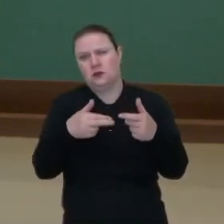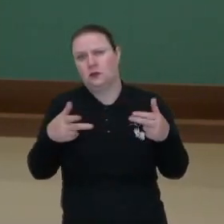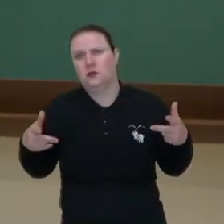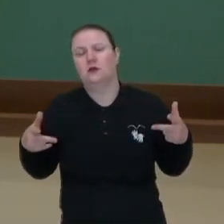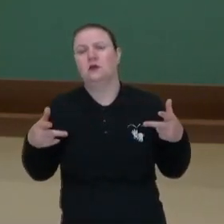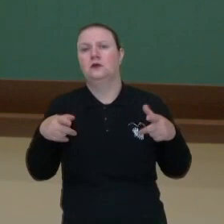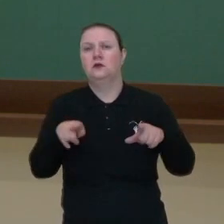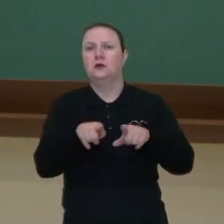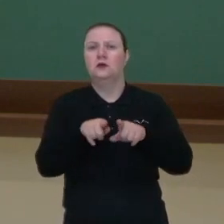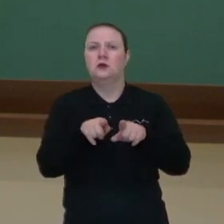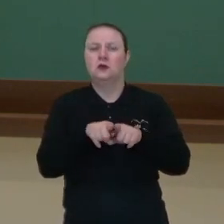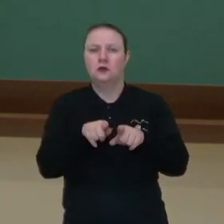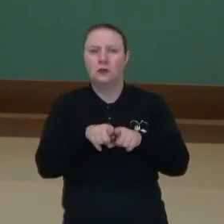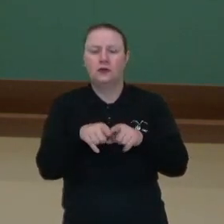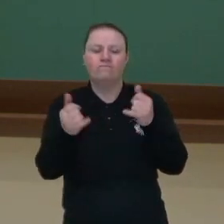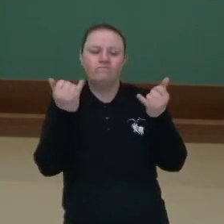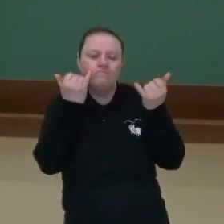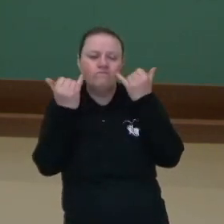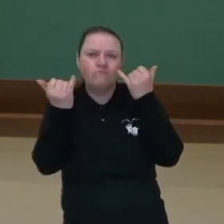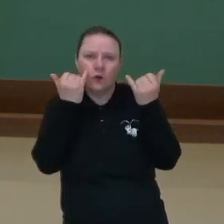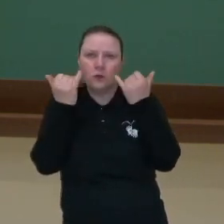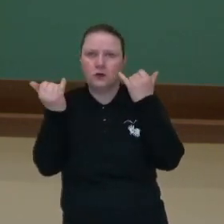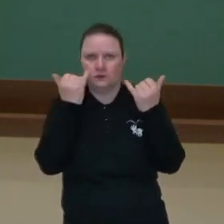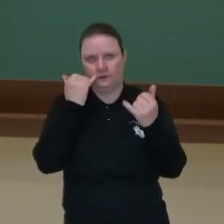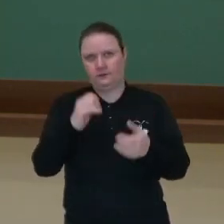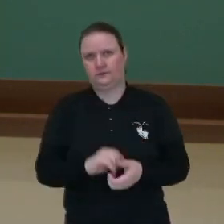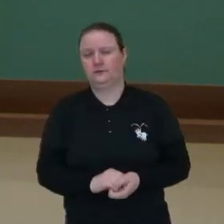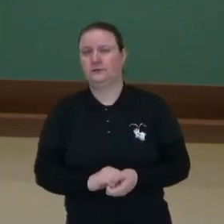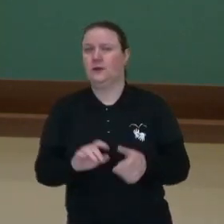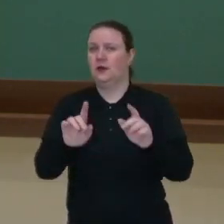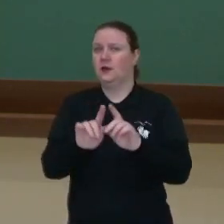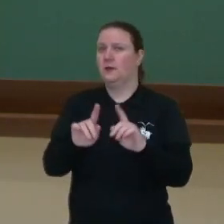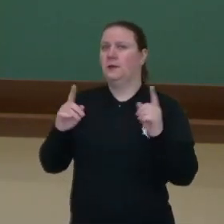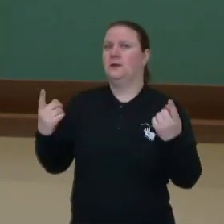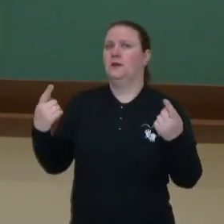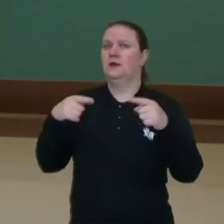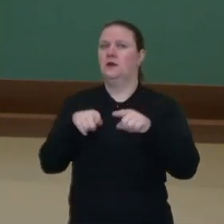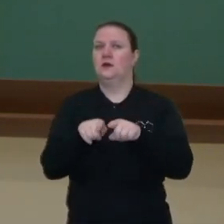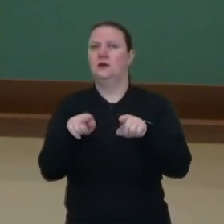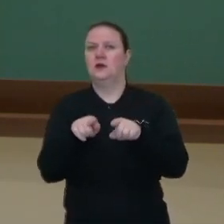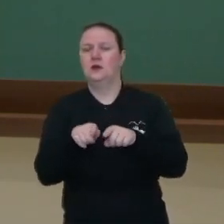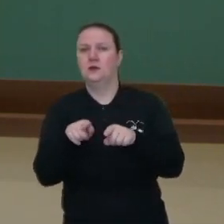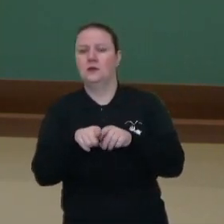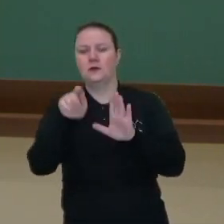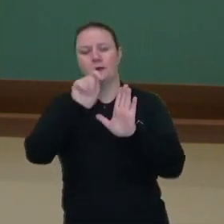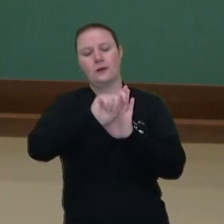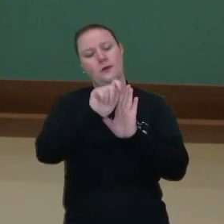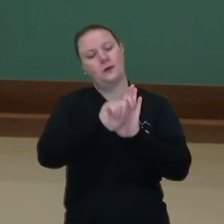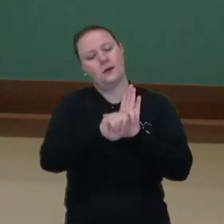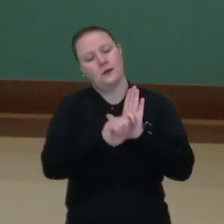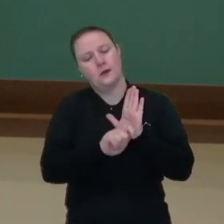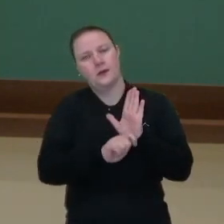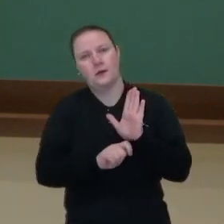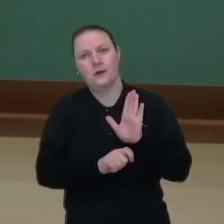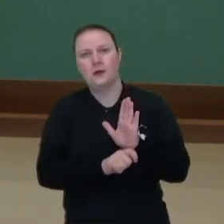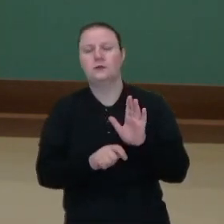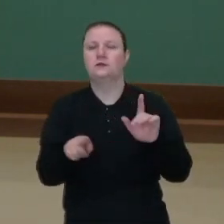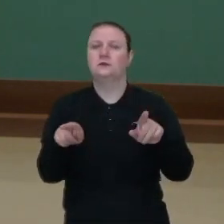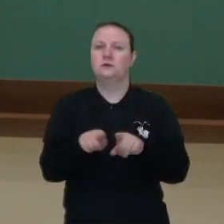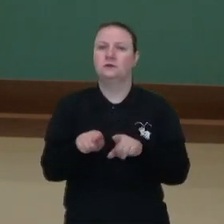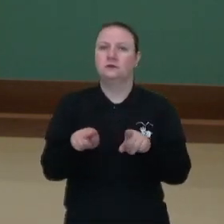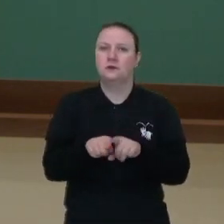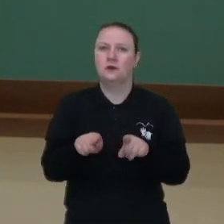canal, alguma emissora de notícias, certo? Mas também nós temos as notícias escritas, que aparecem muitas vezes nos